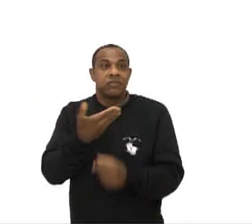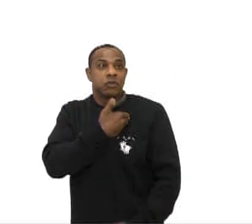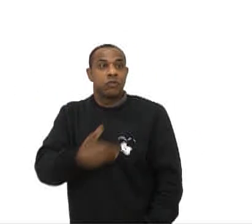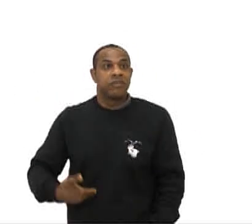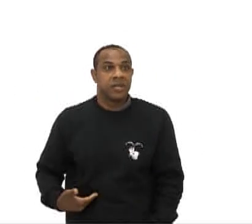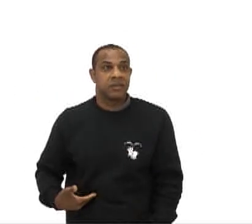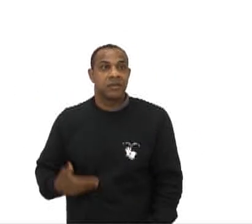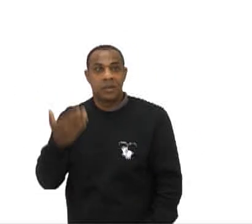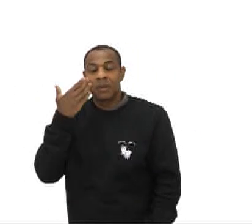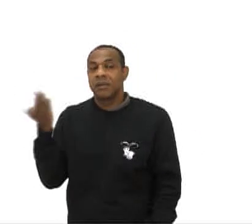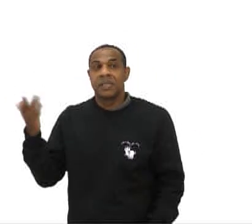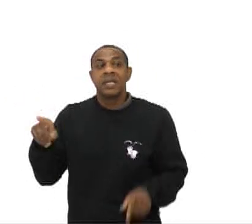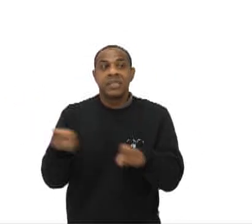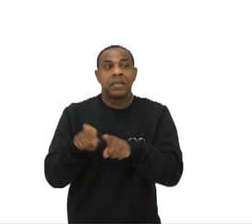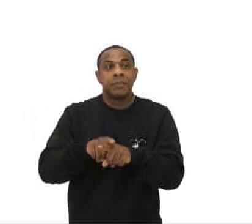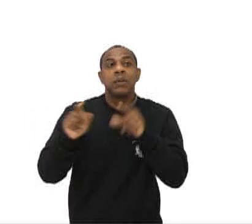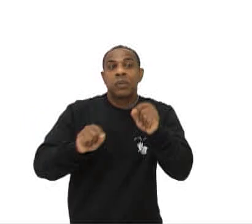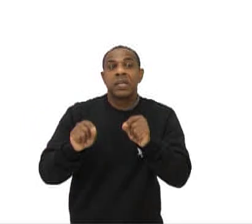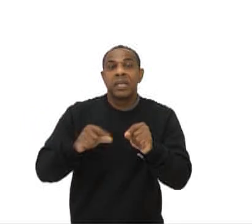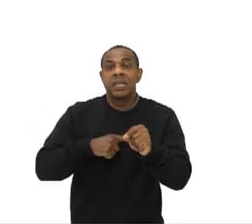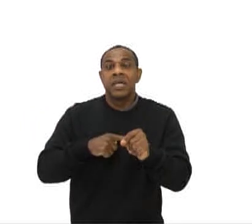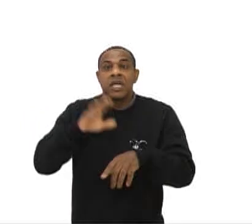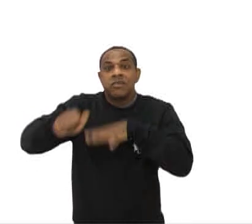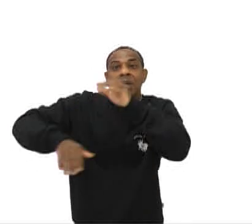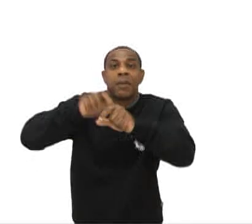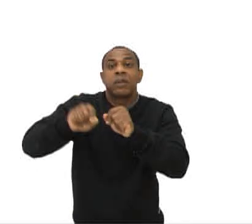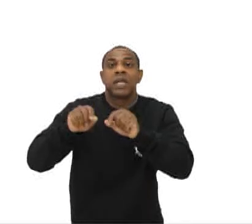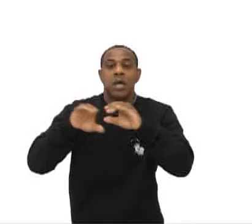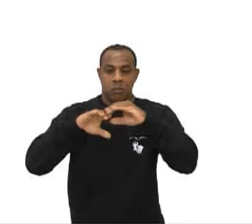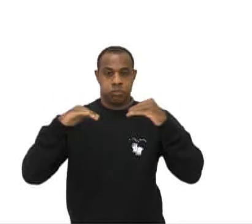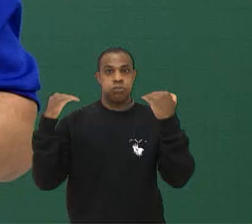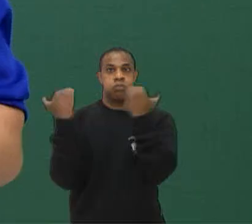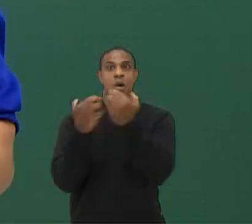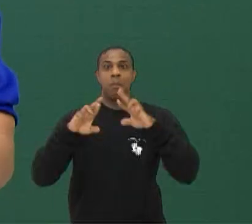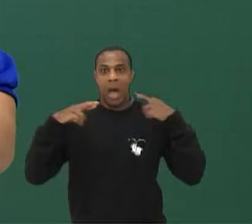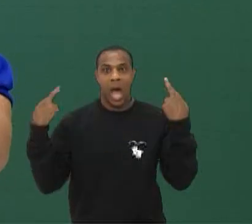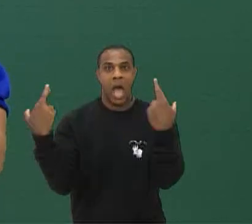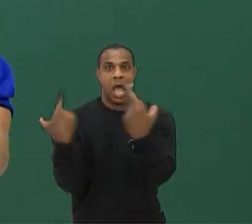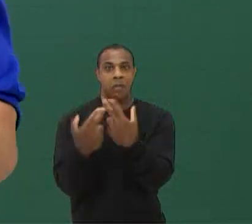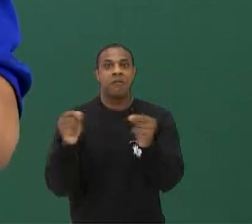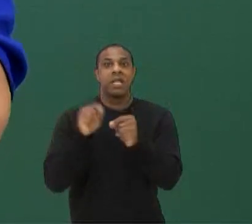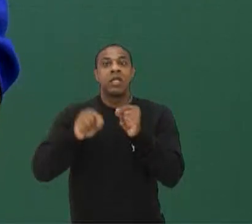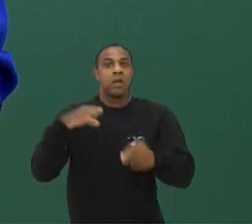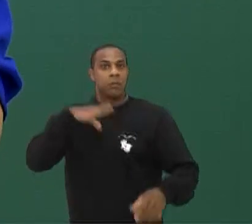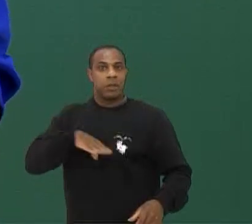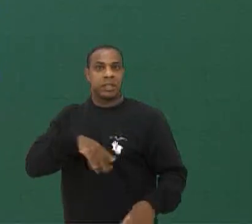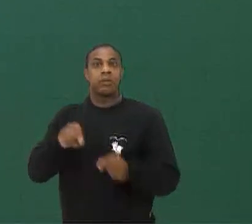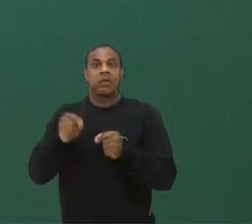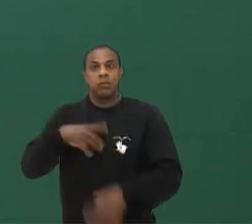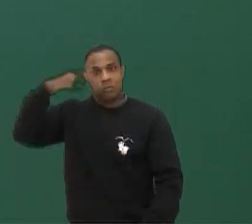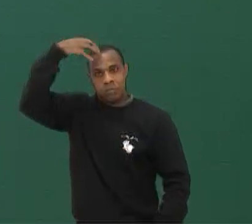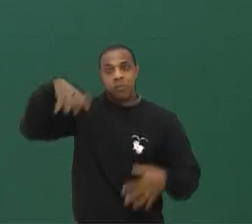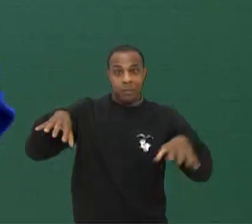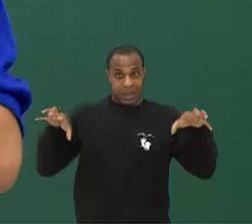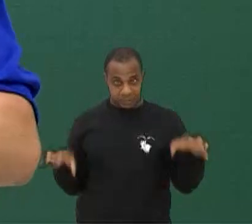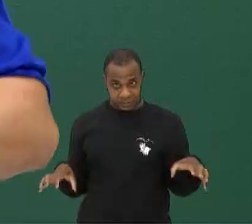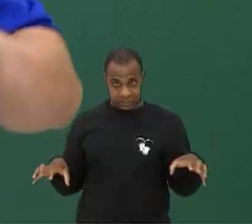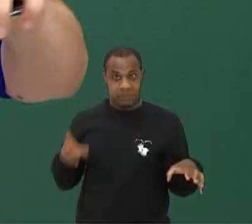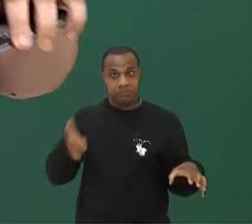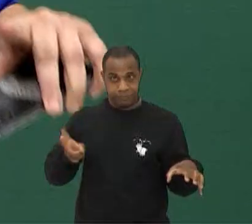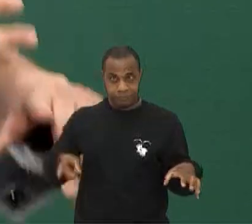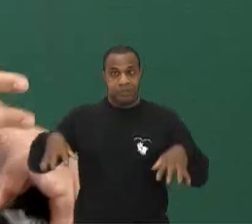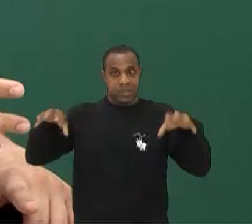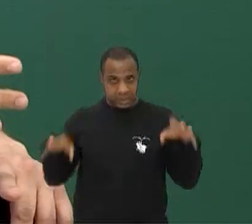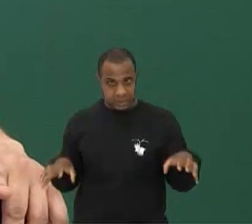ó. E, além disso, eles convocaram uma assembleia. O objetivo era fazer de Portugal uma monarquia, mantém o rei,